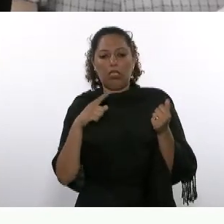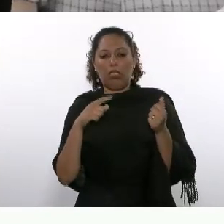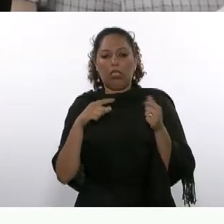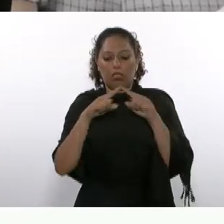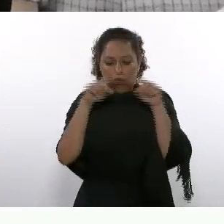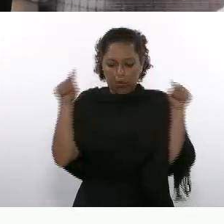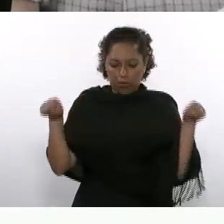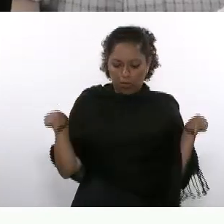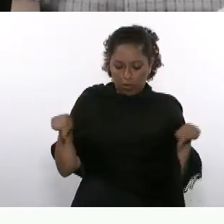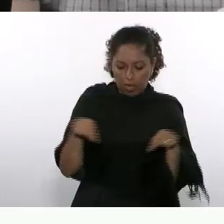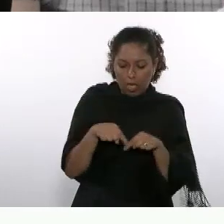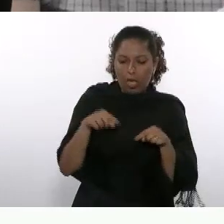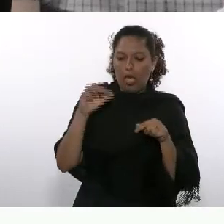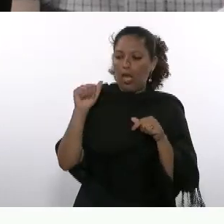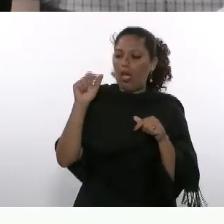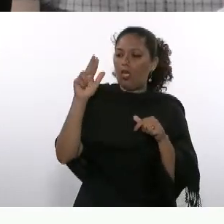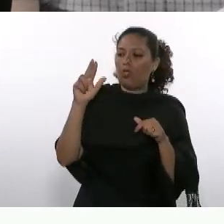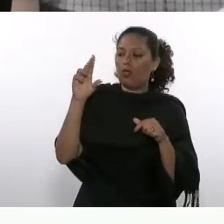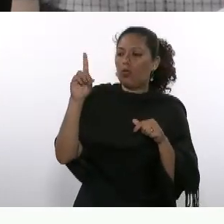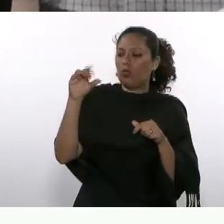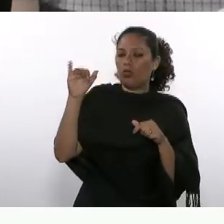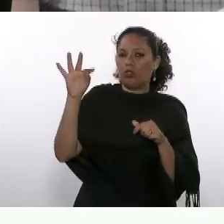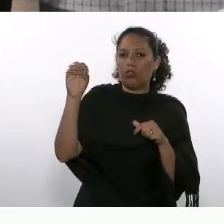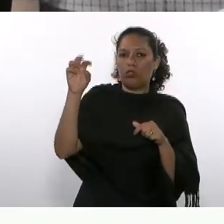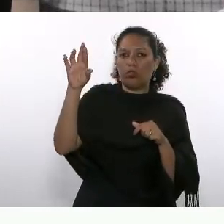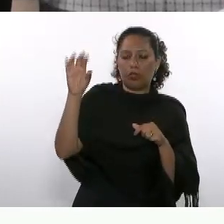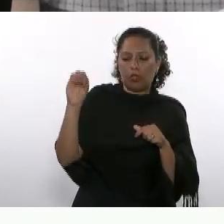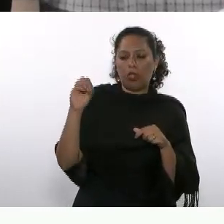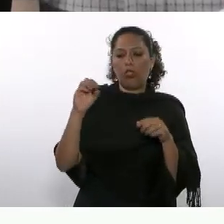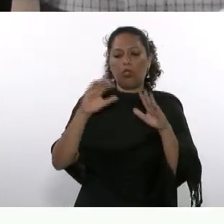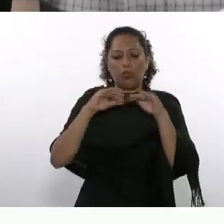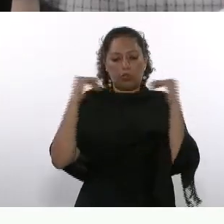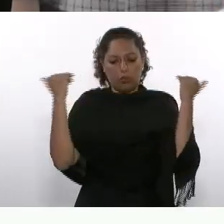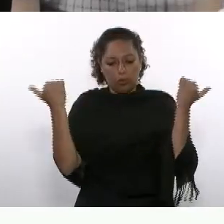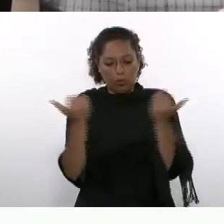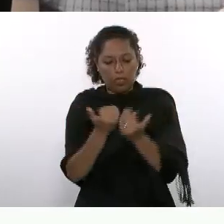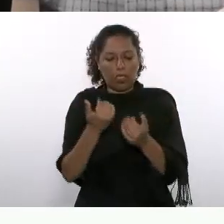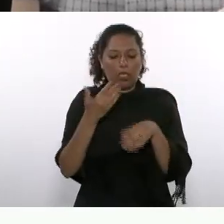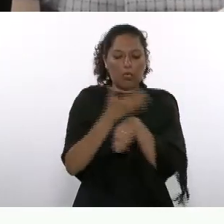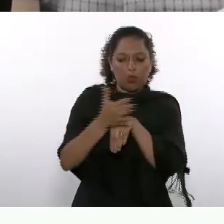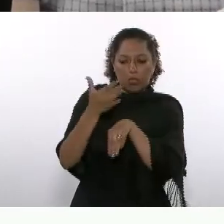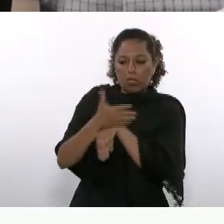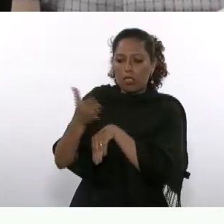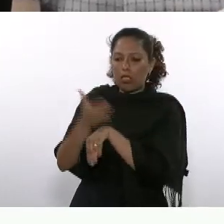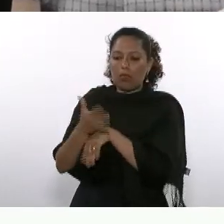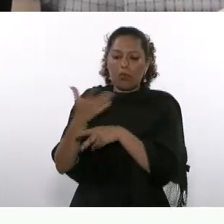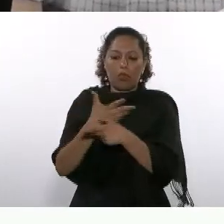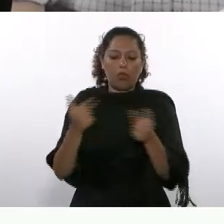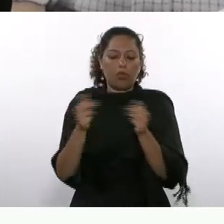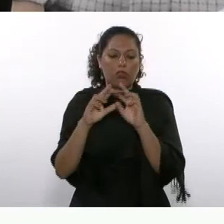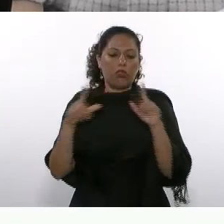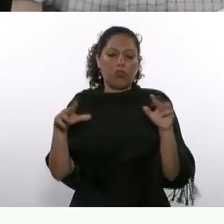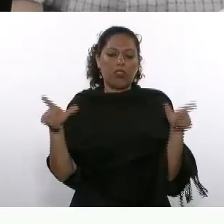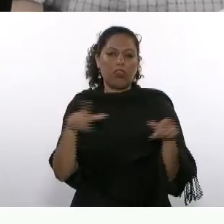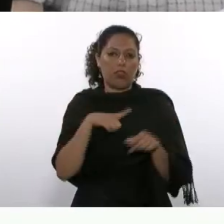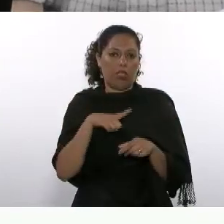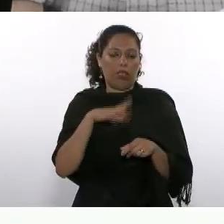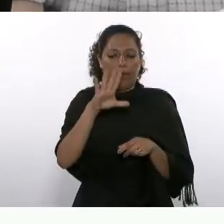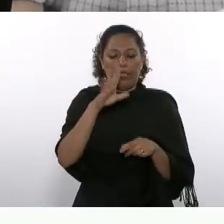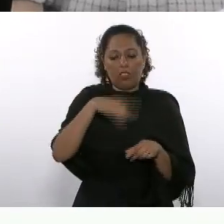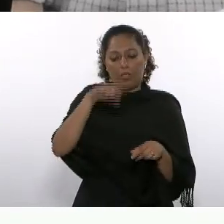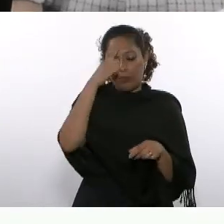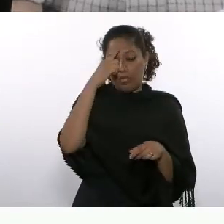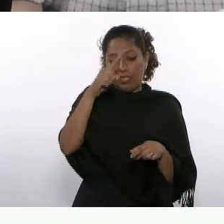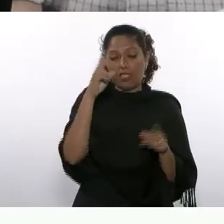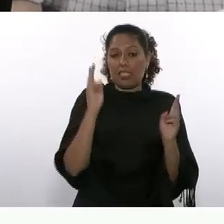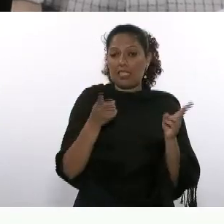salas de apoio, ele pode receber congressos, feiras, de eventos, treinamentos. exatamente. E a gente pensa sempre no Maracanã como um equipamento